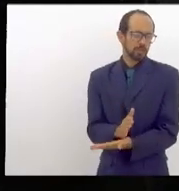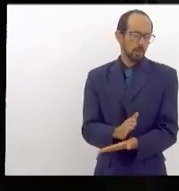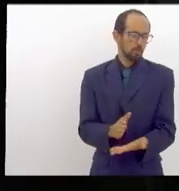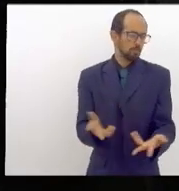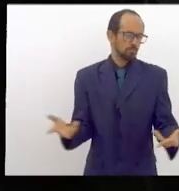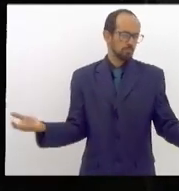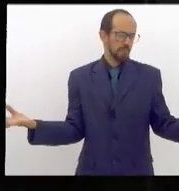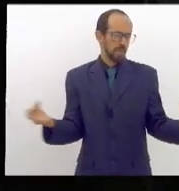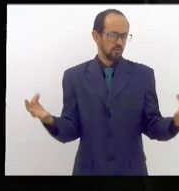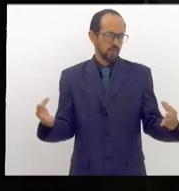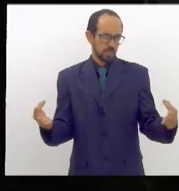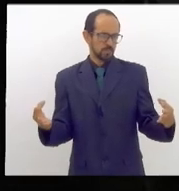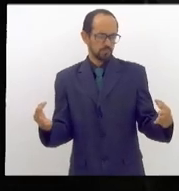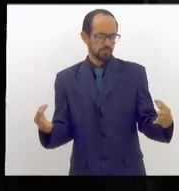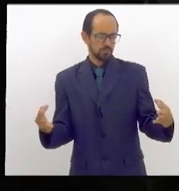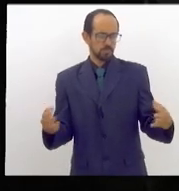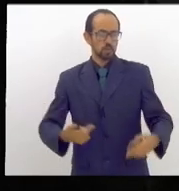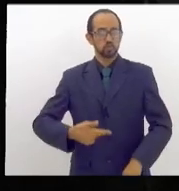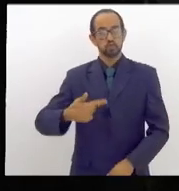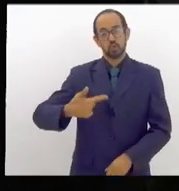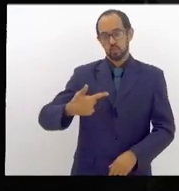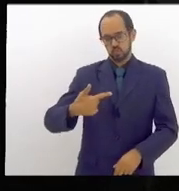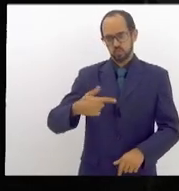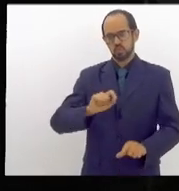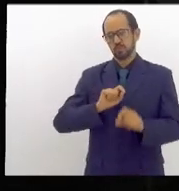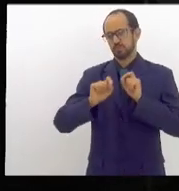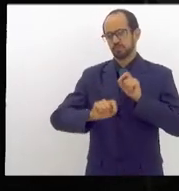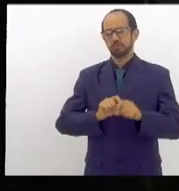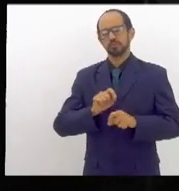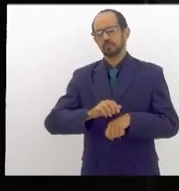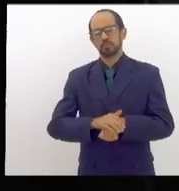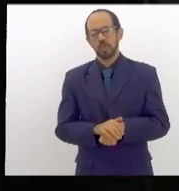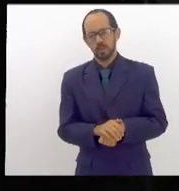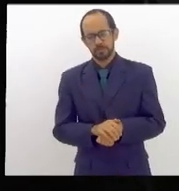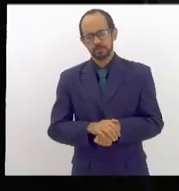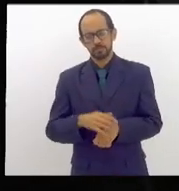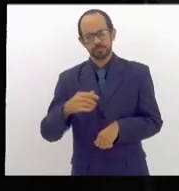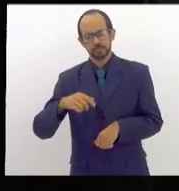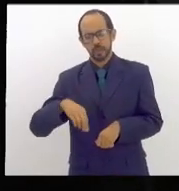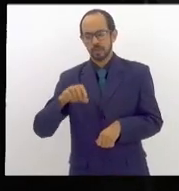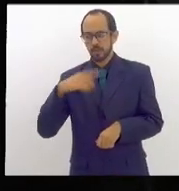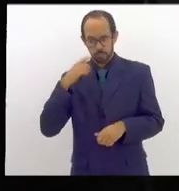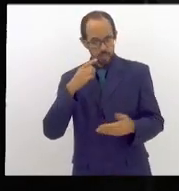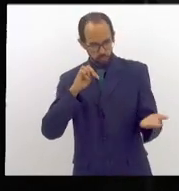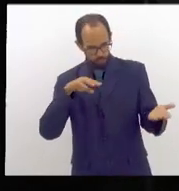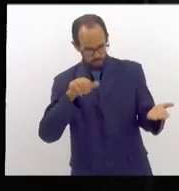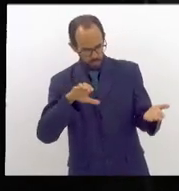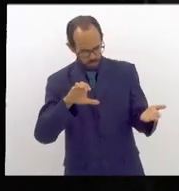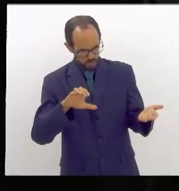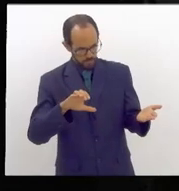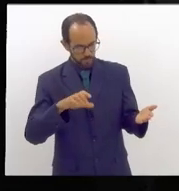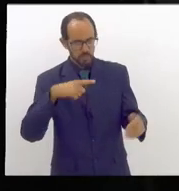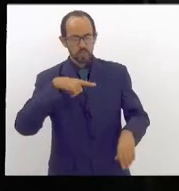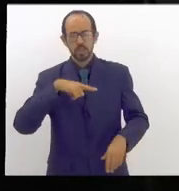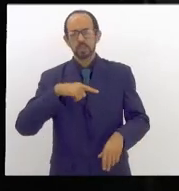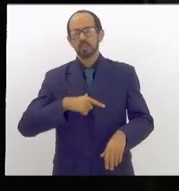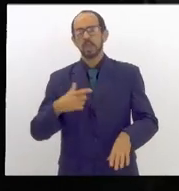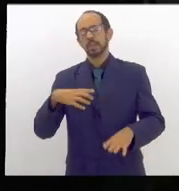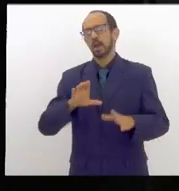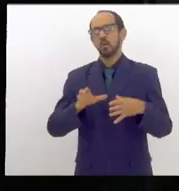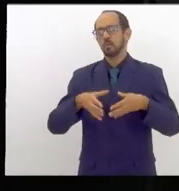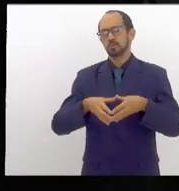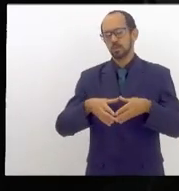gente está tratando e segundo lugar eu quero dizer que nós temos deputado Carlos smunic na comissão de orçamento da Assembleia